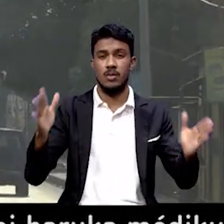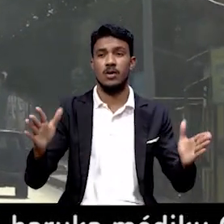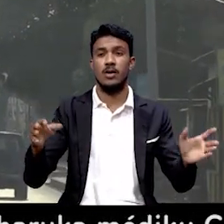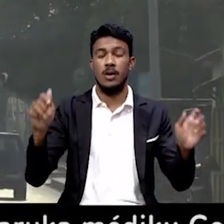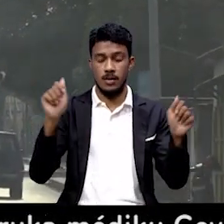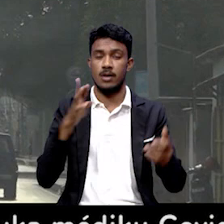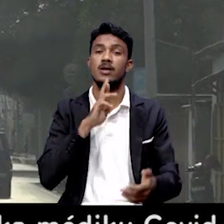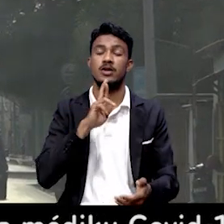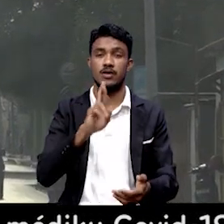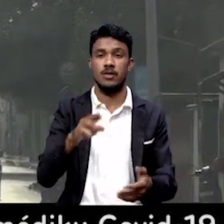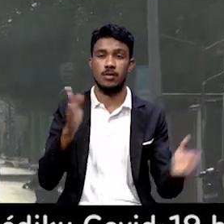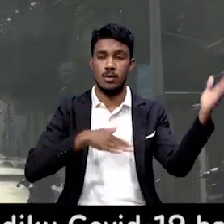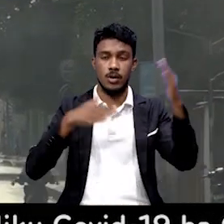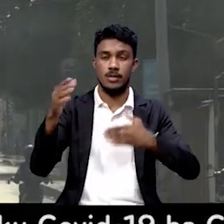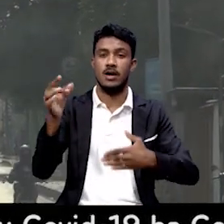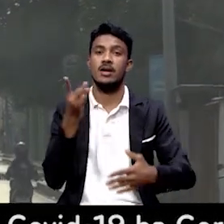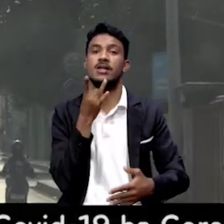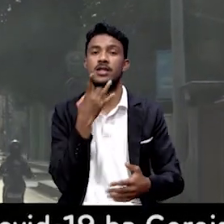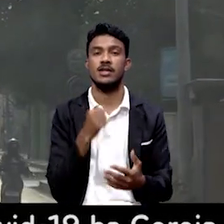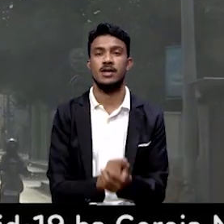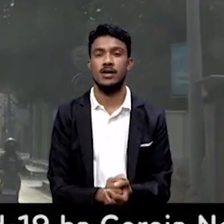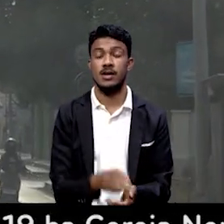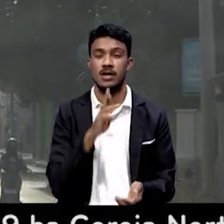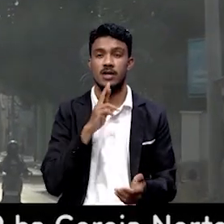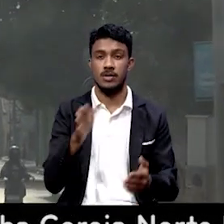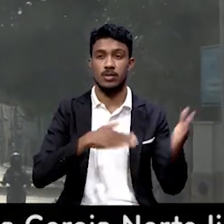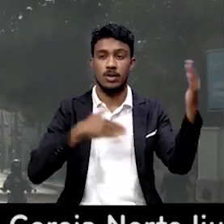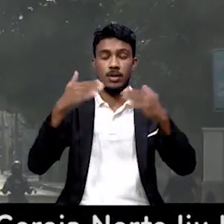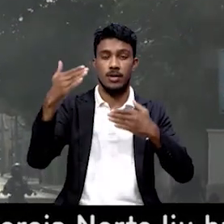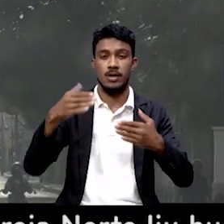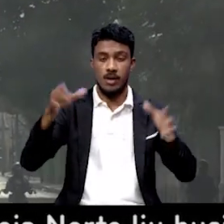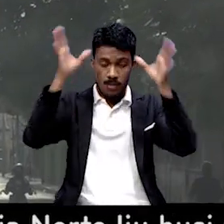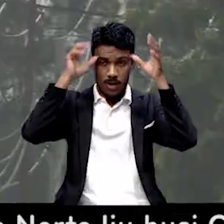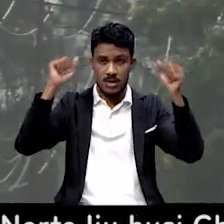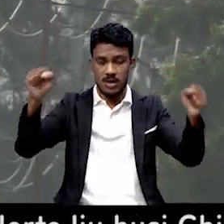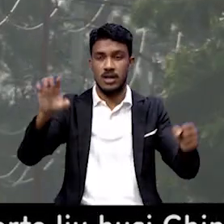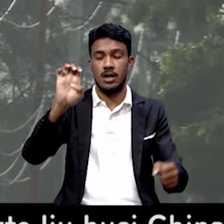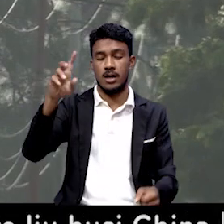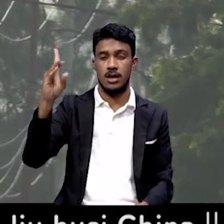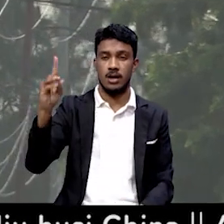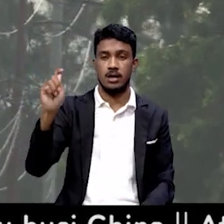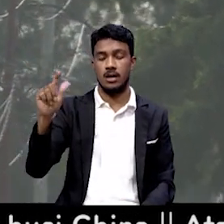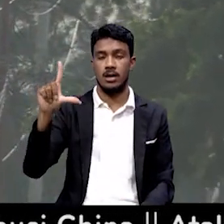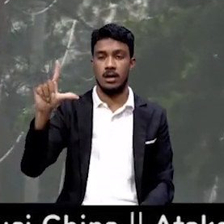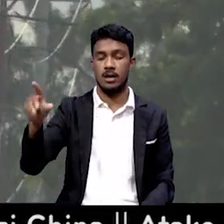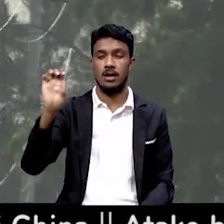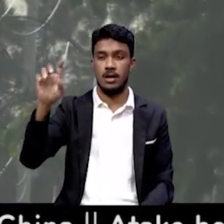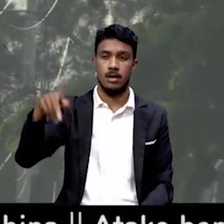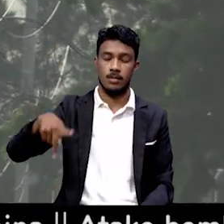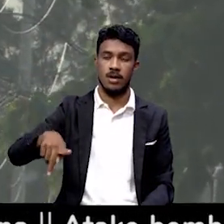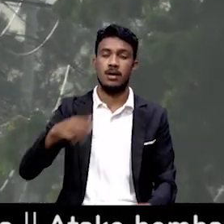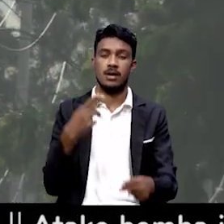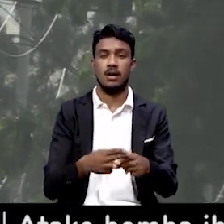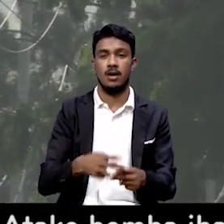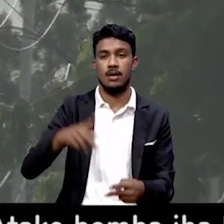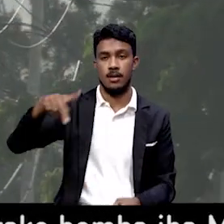resolve problema eletricidade. Hatamba problema ne presidente RTL EP Paulo da Silva Hateteng,